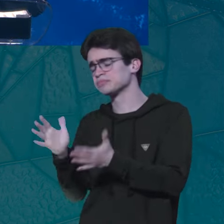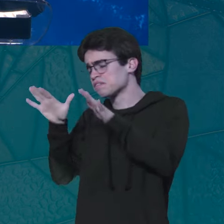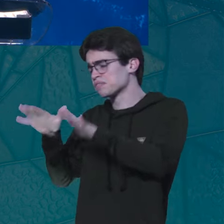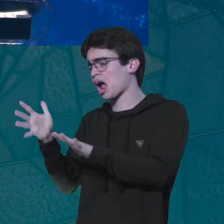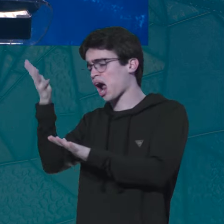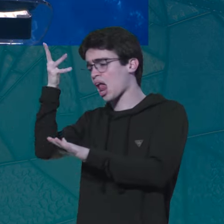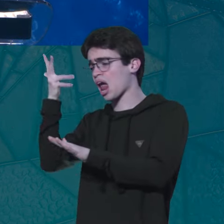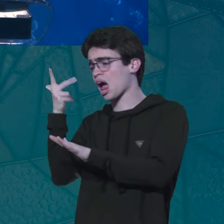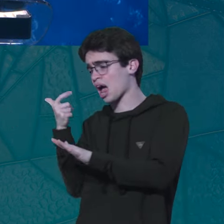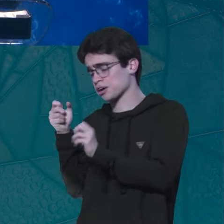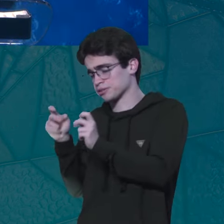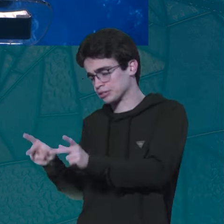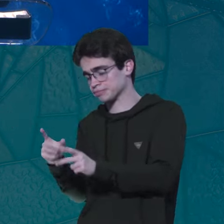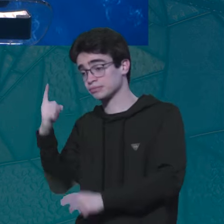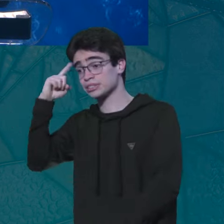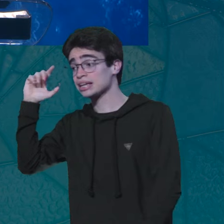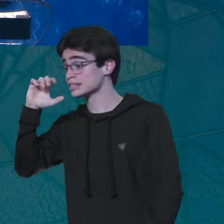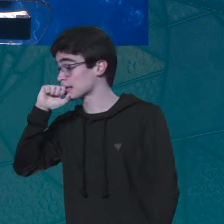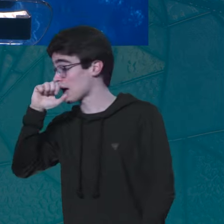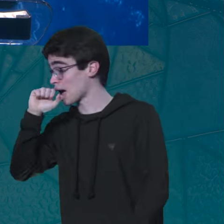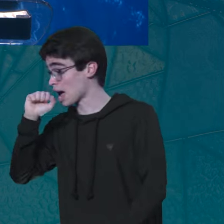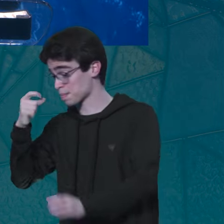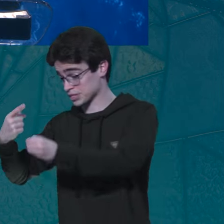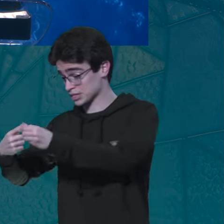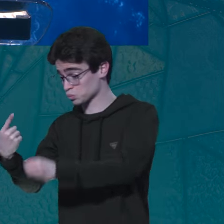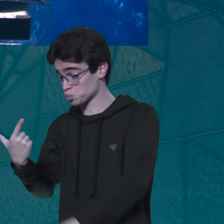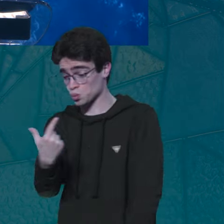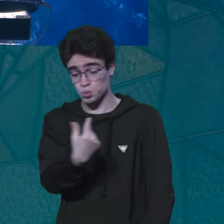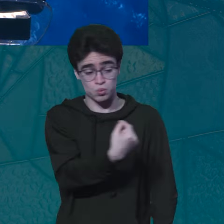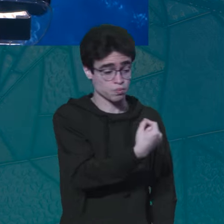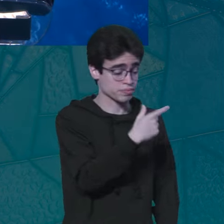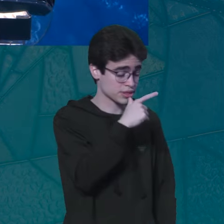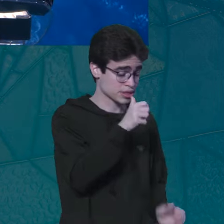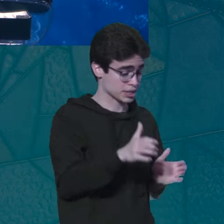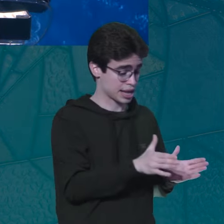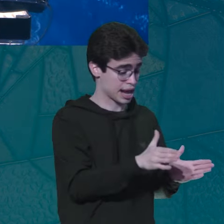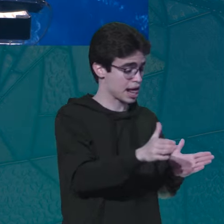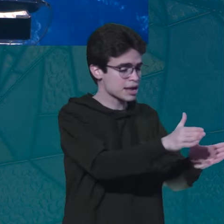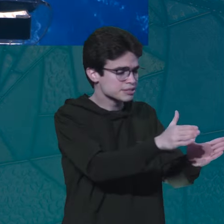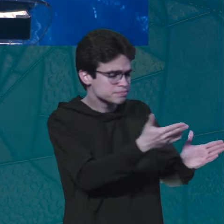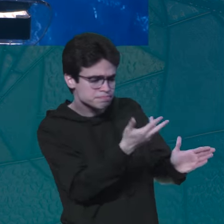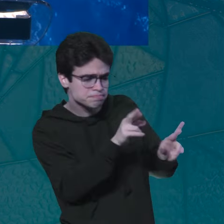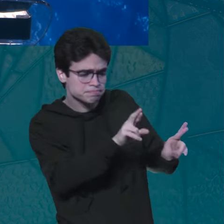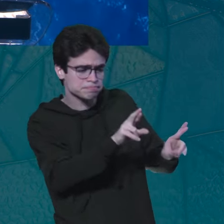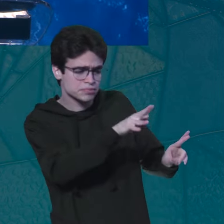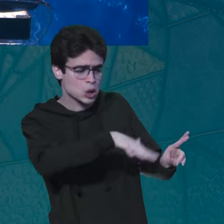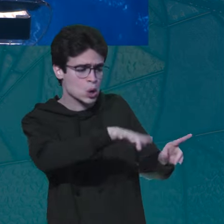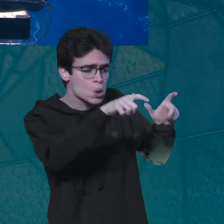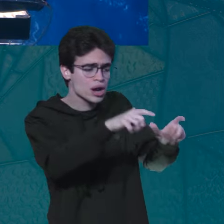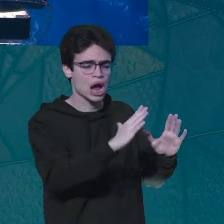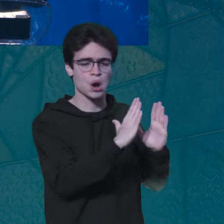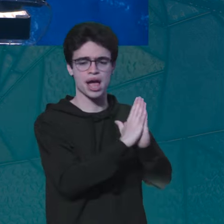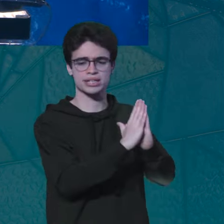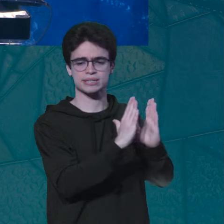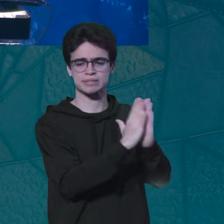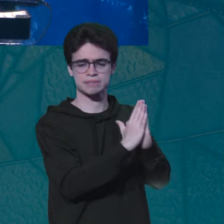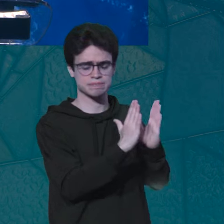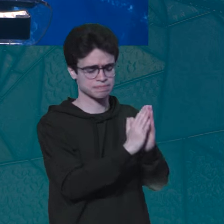da cidade e fomos para a beira do rio, onde esperávamos encontrar um lugar de oração. Sentamos-nos